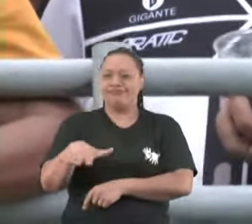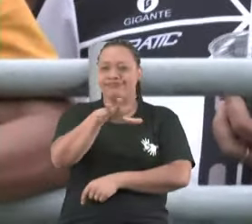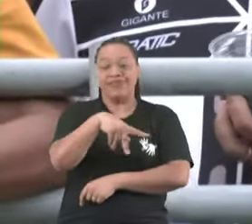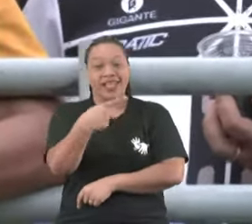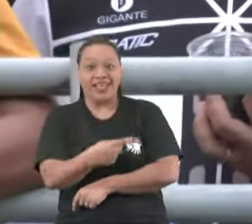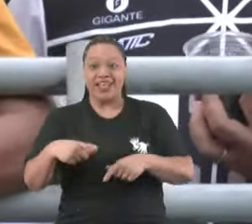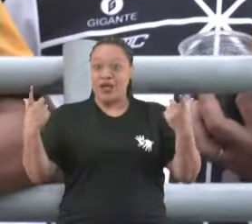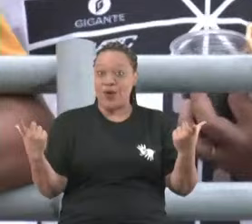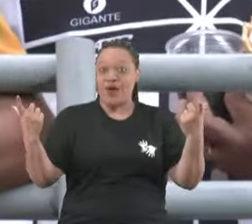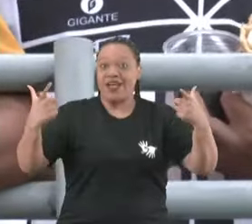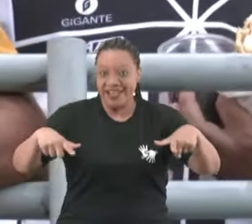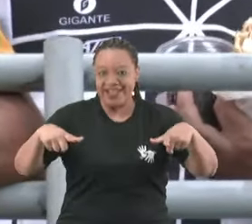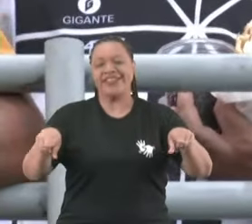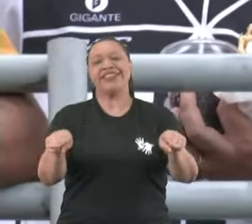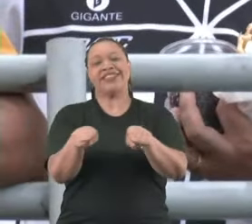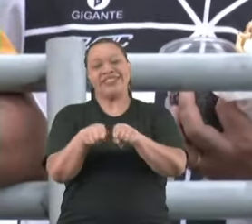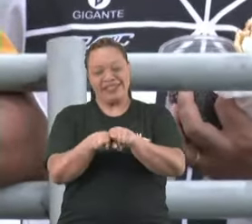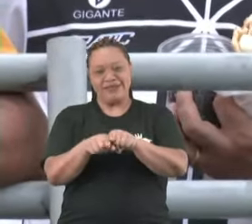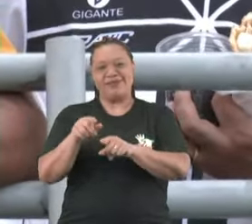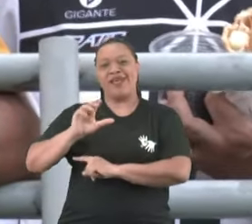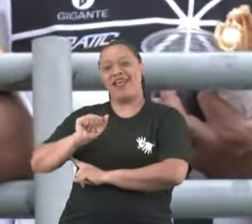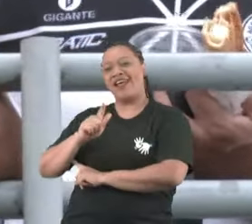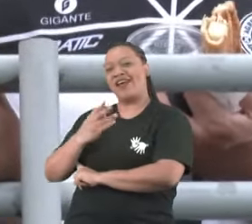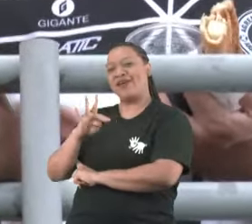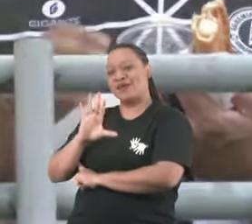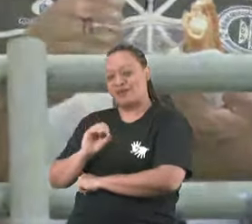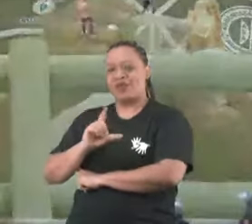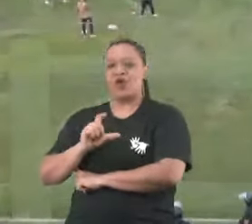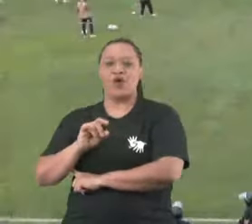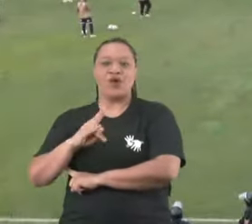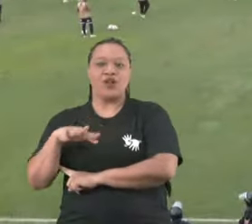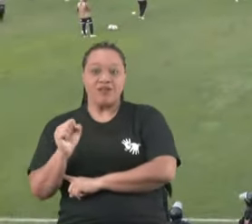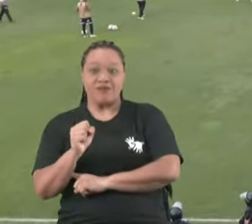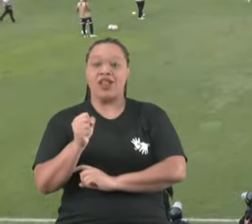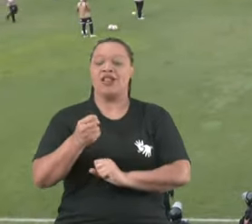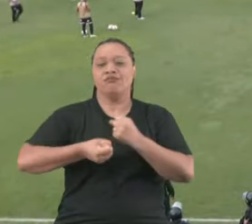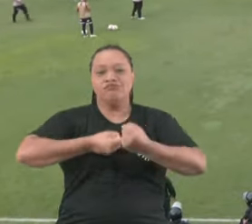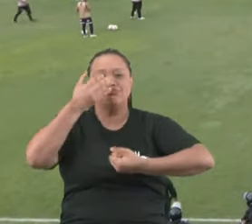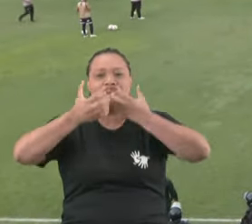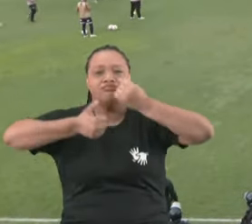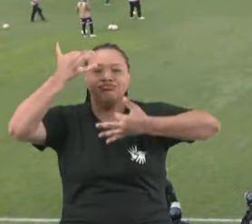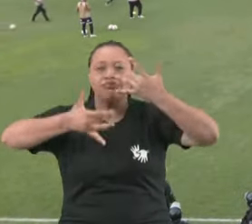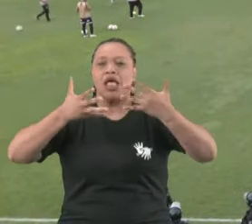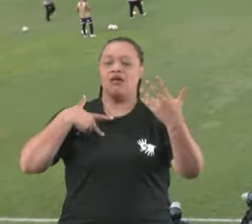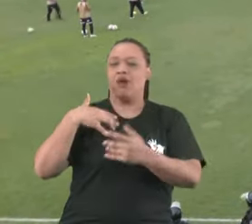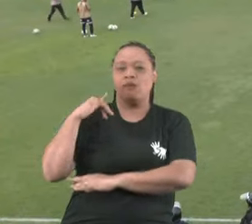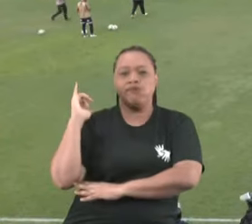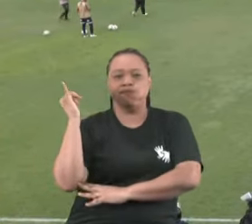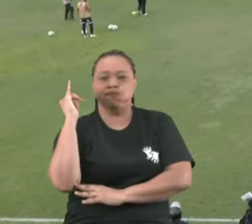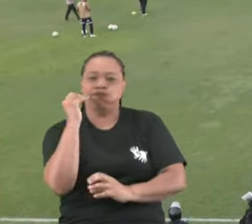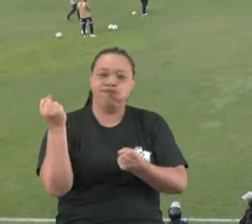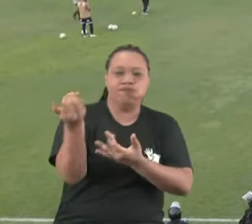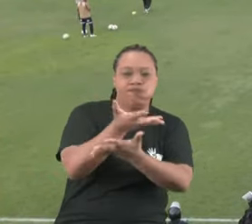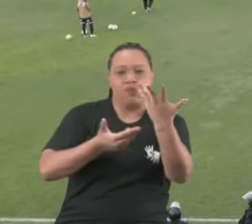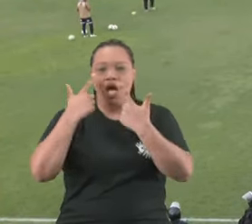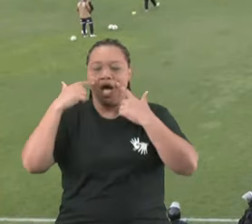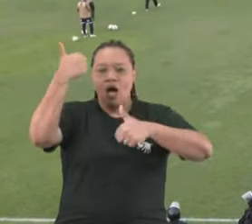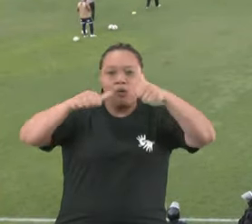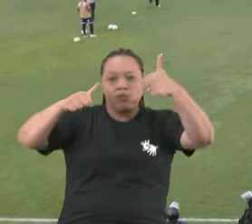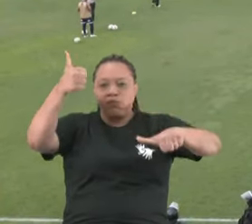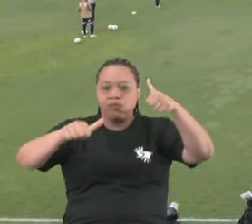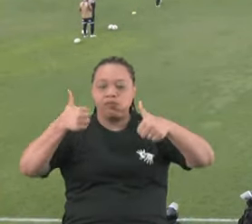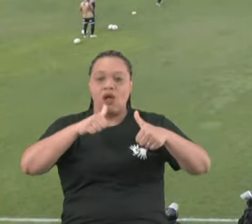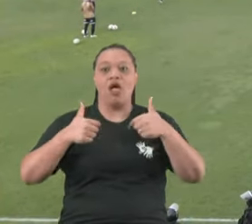Mata Fonseca, Alberto Oliveira, o nosso comentarista, ele que traz análise, a avaliação que